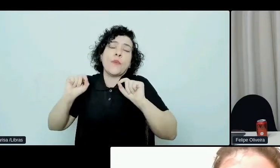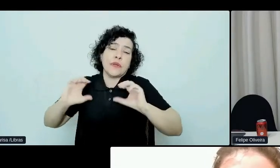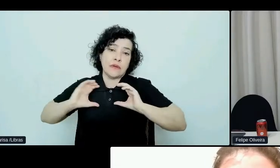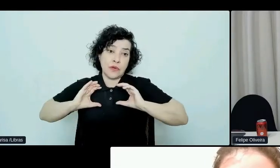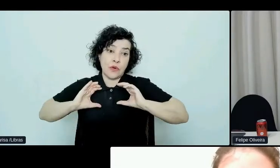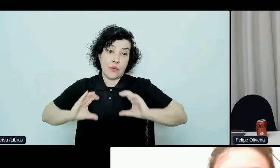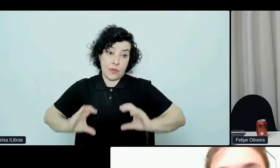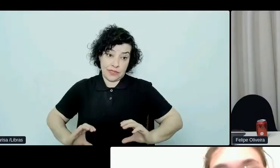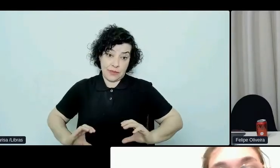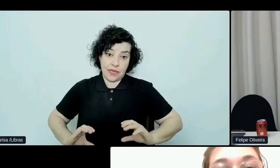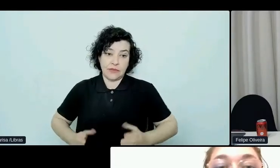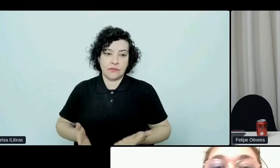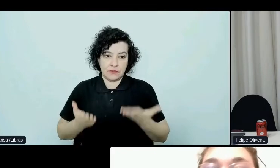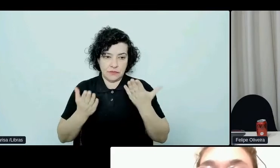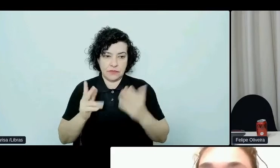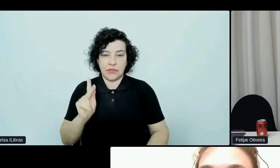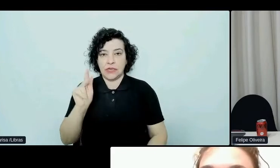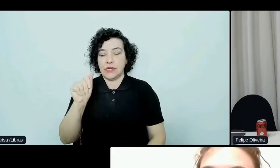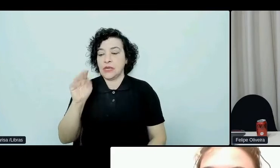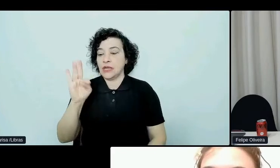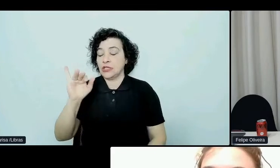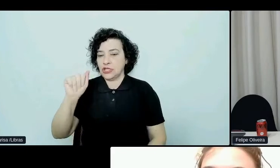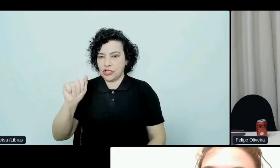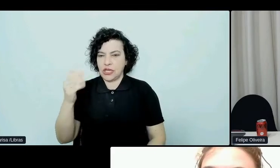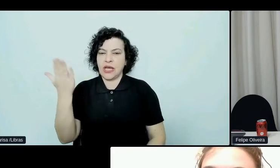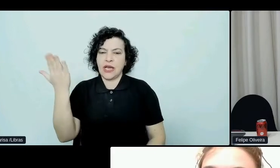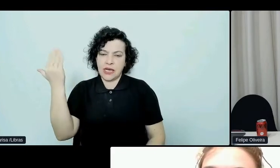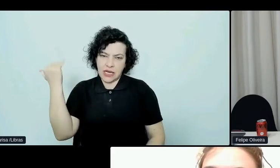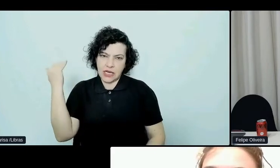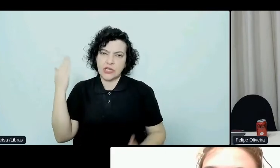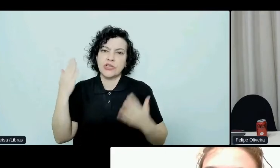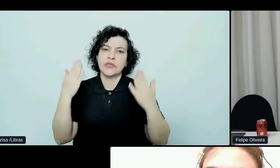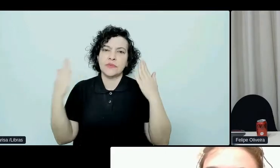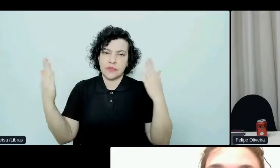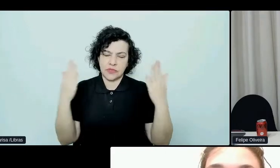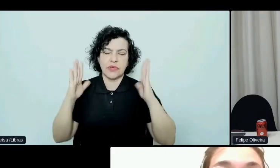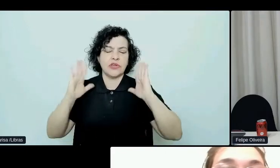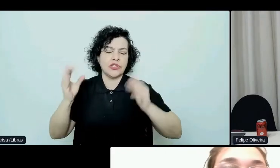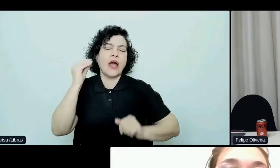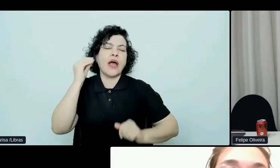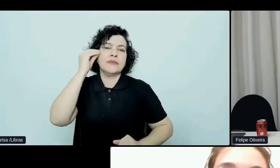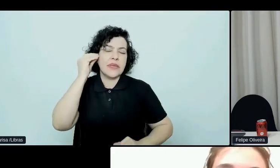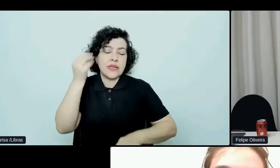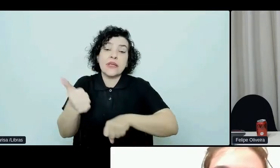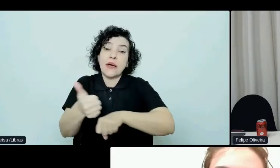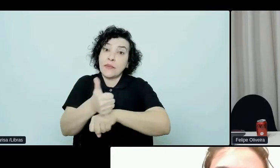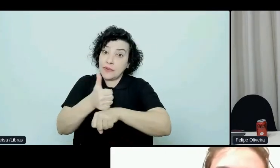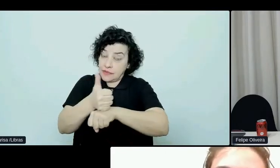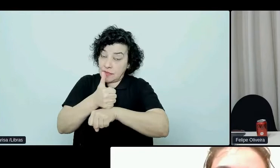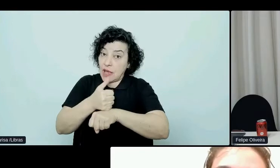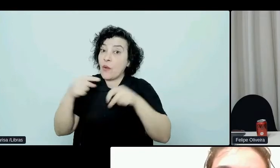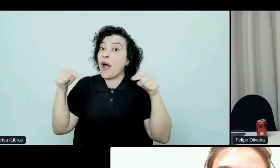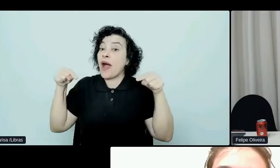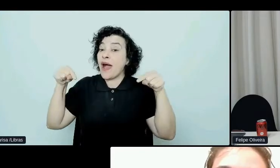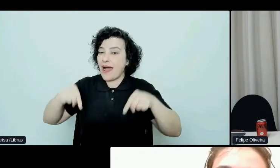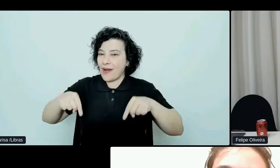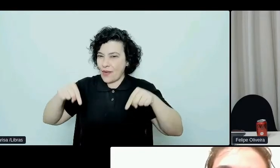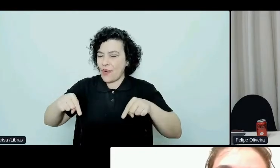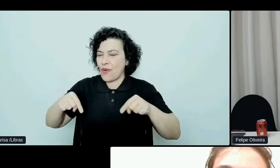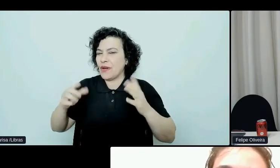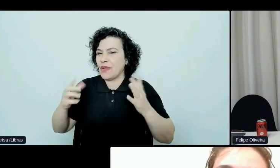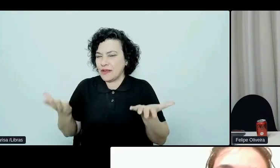que existe um critério de liderança, né? Liderança é quando a gente fala de competências. Isso é um aspecto que a gente vai colocar